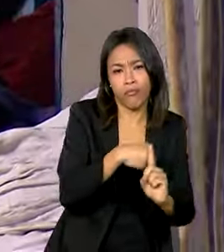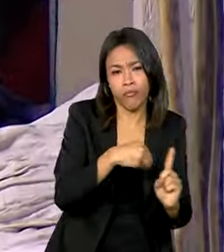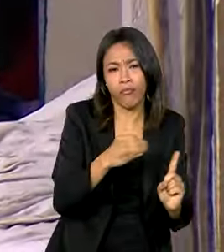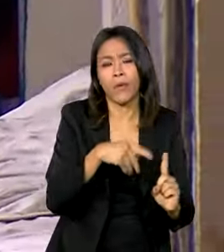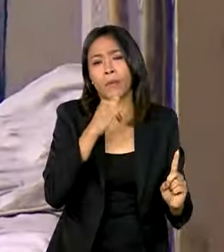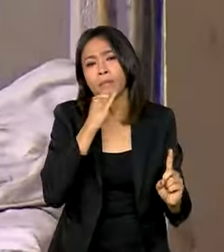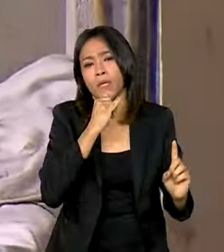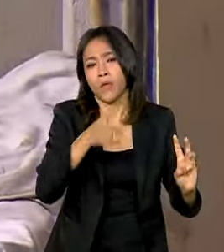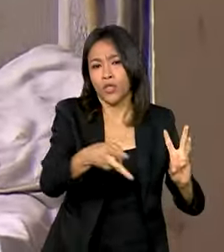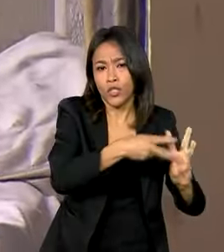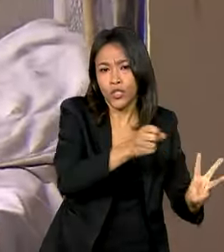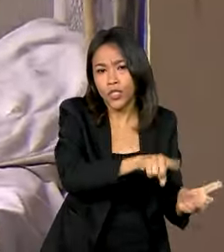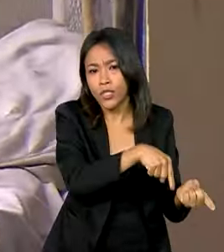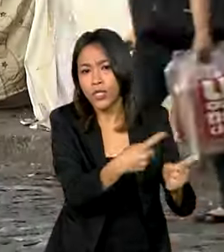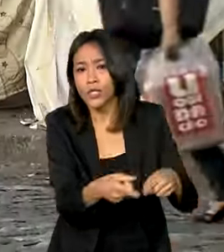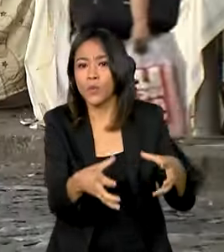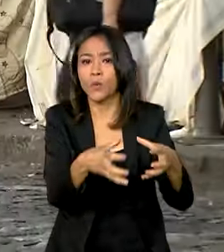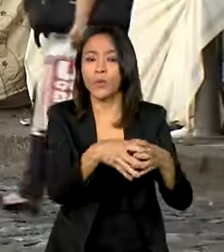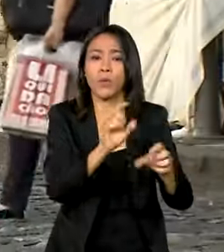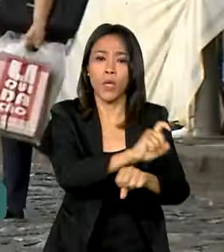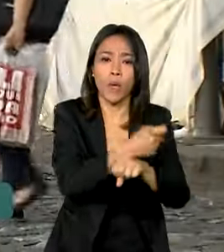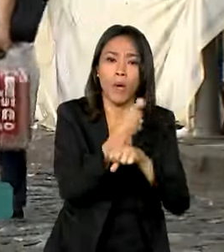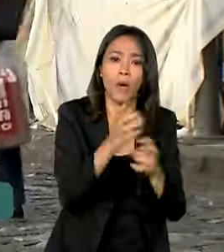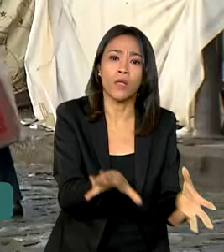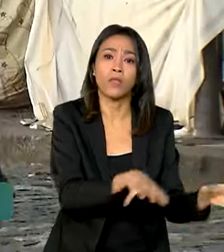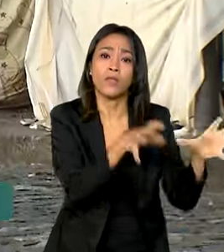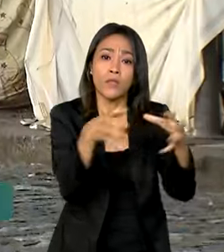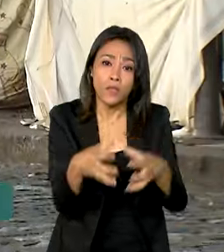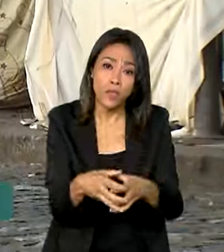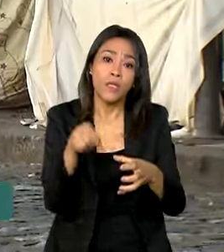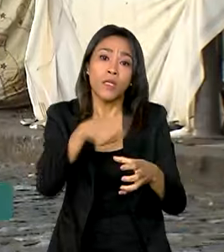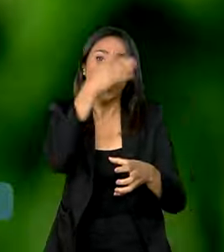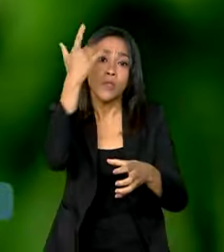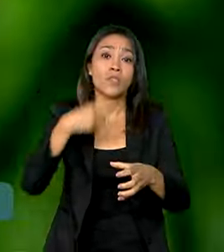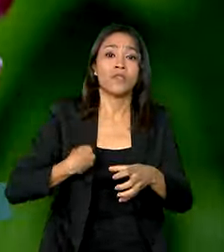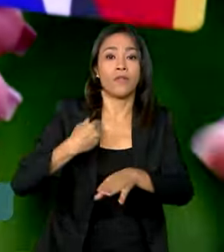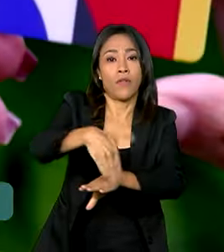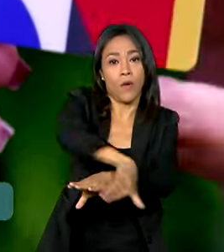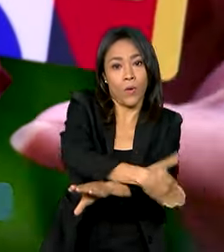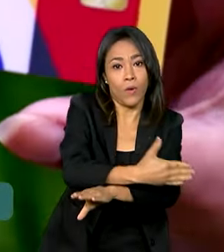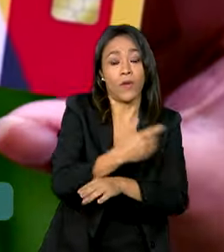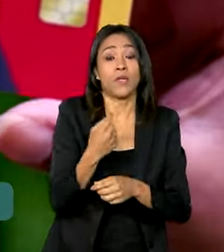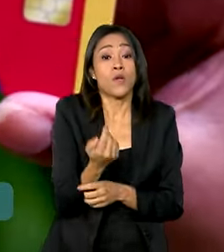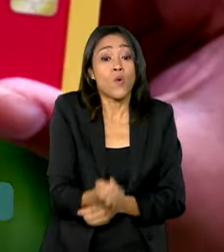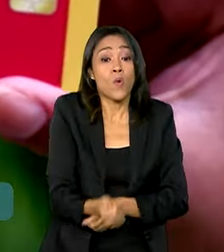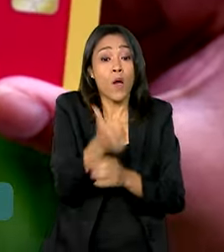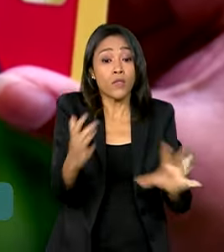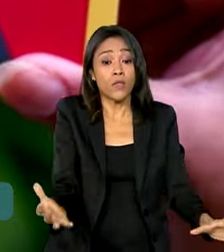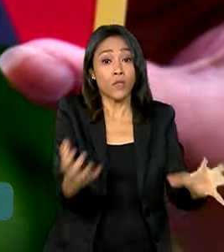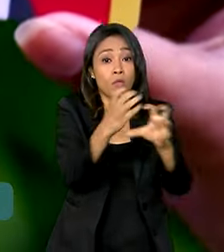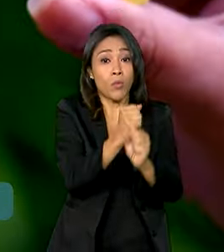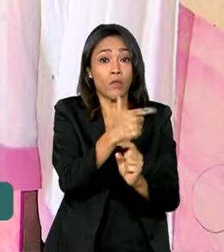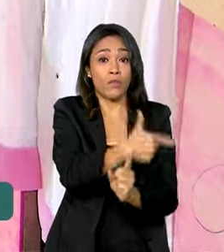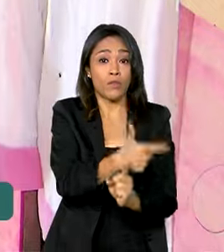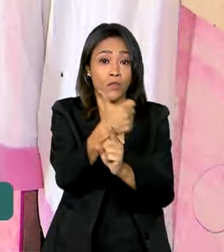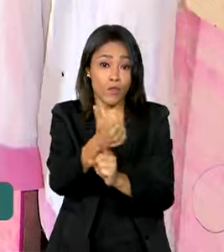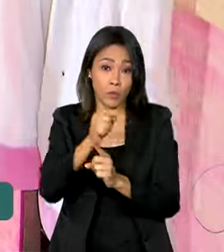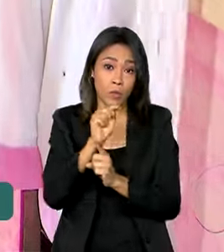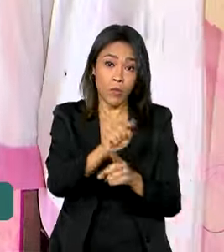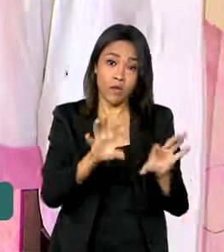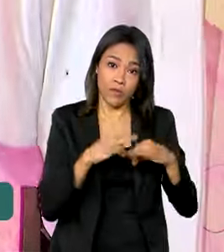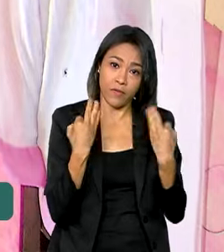como indígenas quilombolas e pessoas em situação de rua são quase 21 milhões de famílias